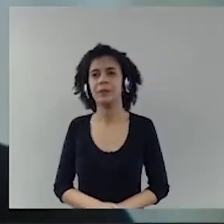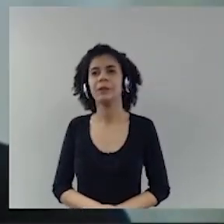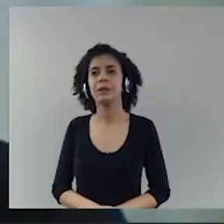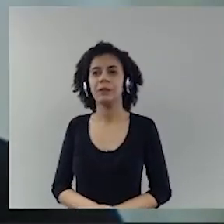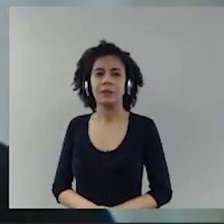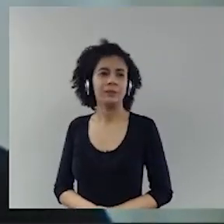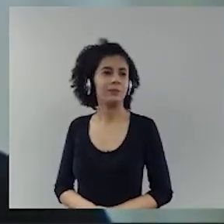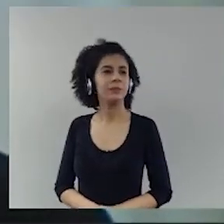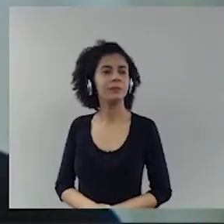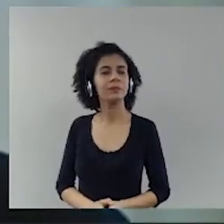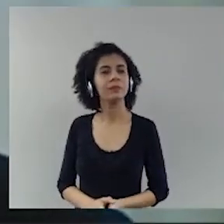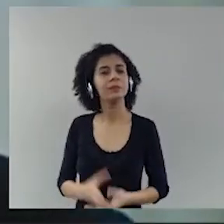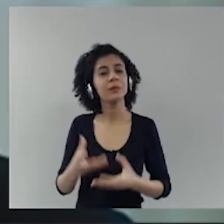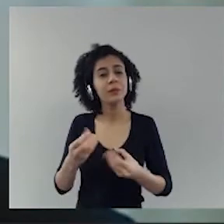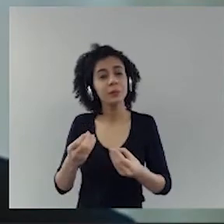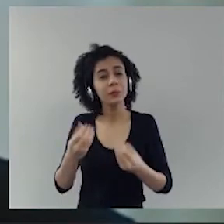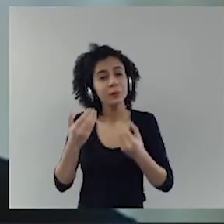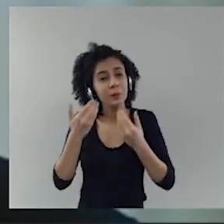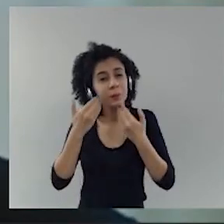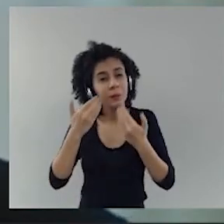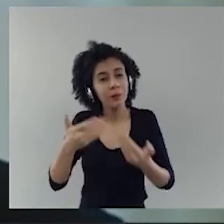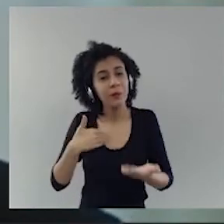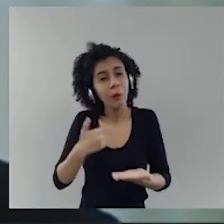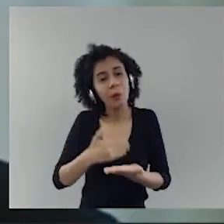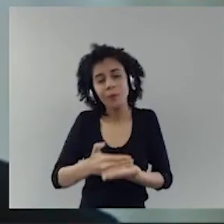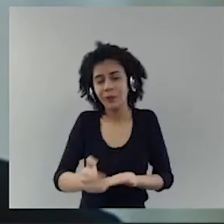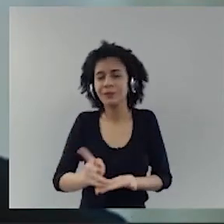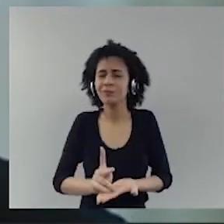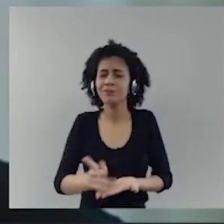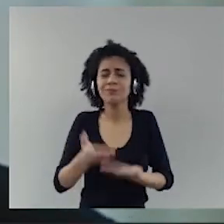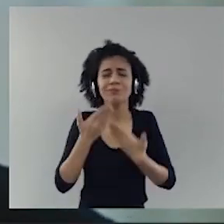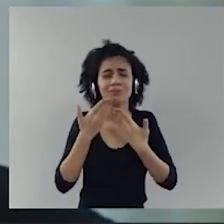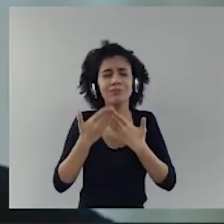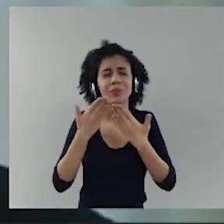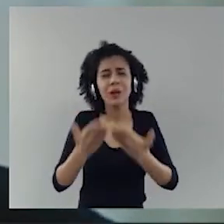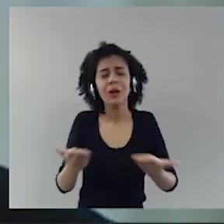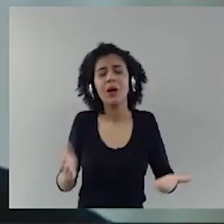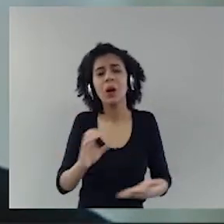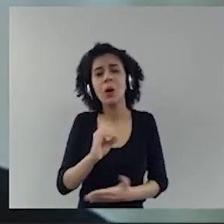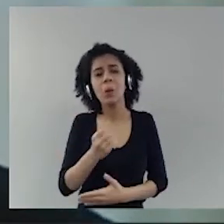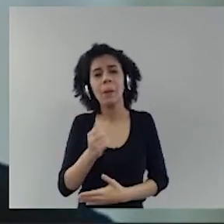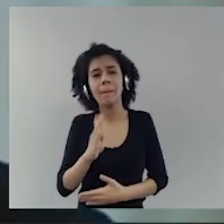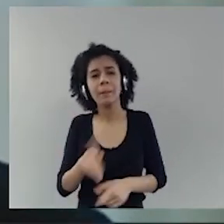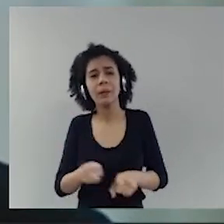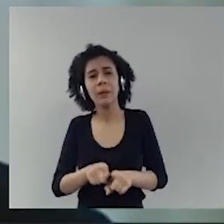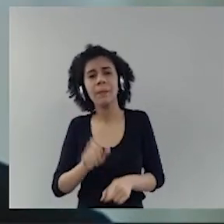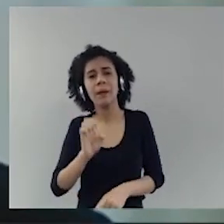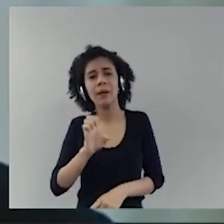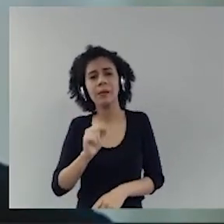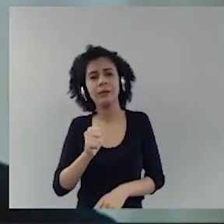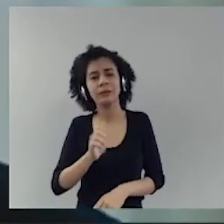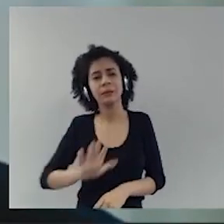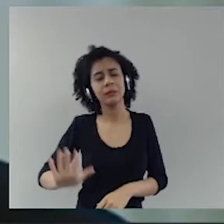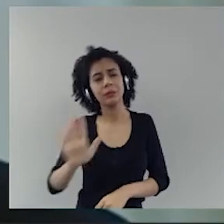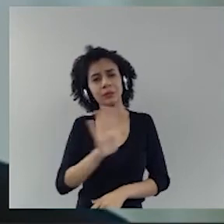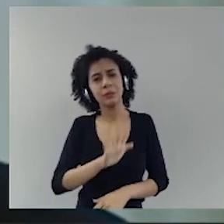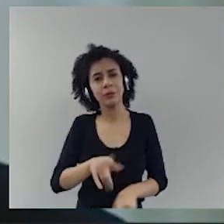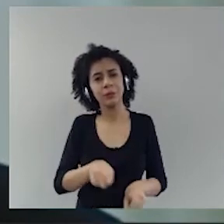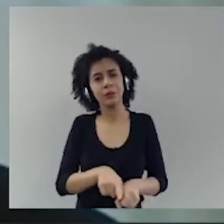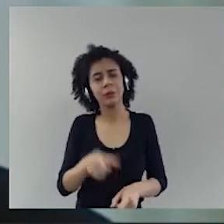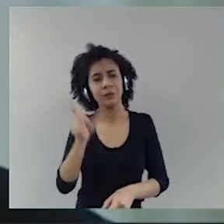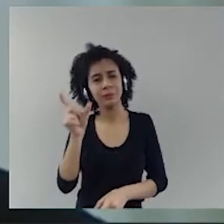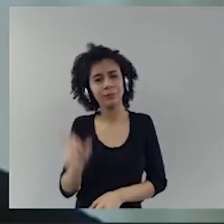minhas primeiras palavras são de agradecimento ao abelha essa nacional e também na